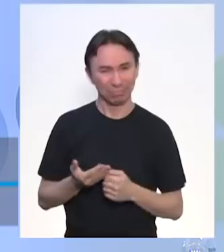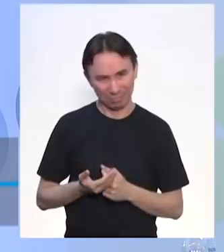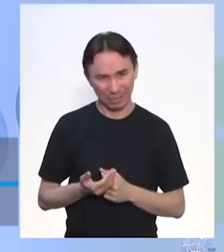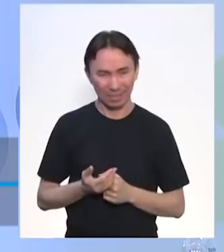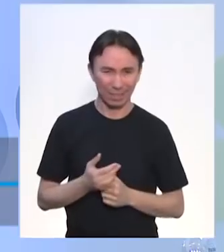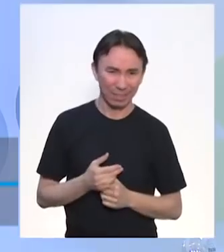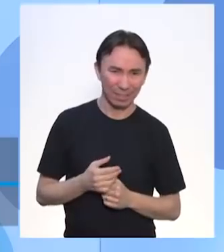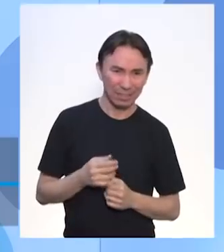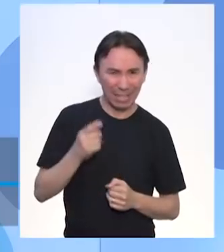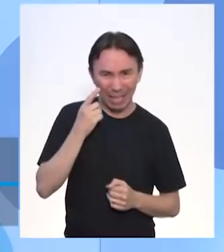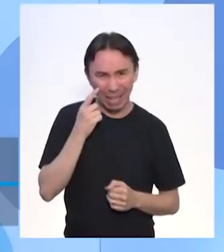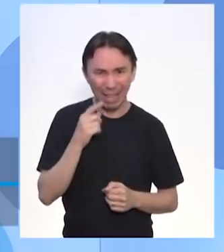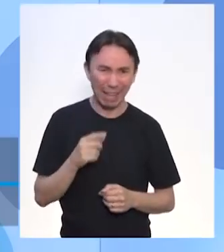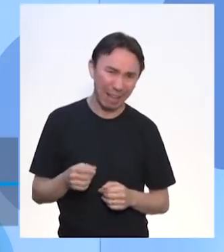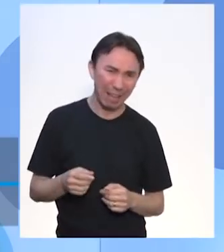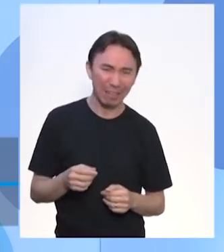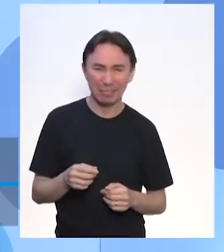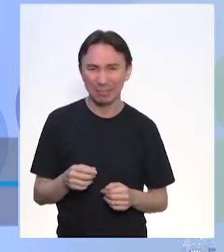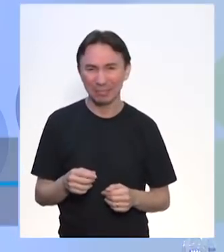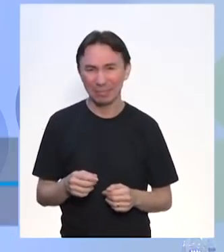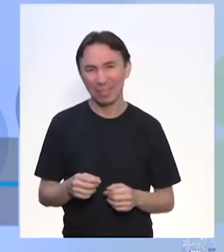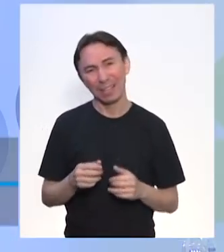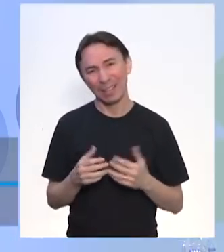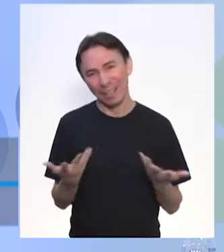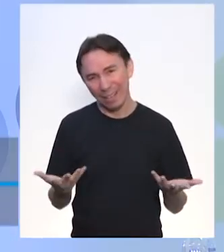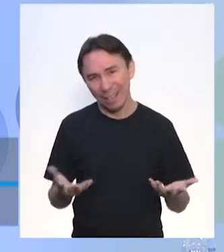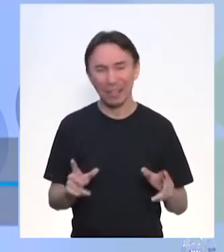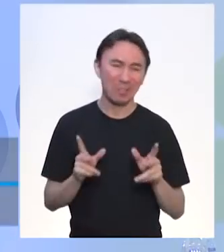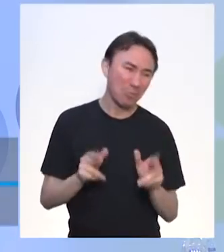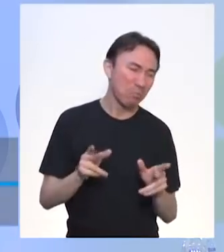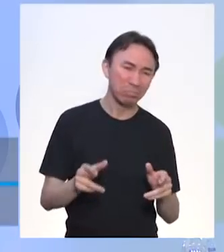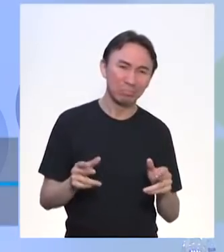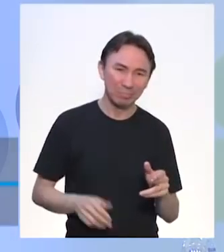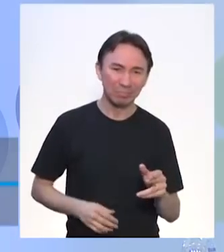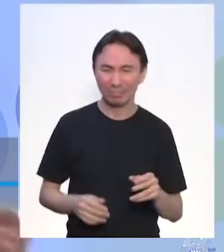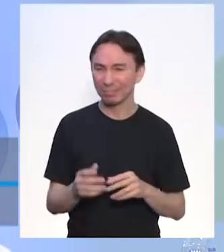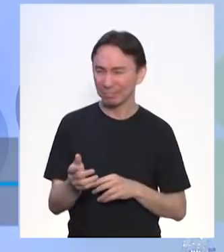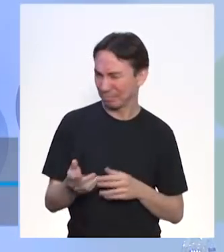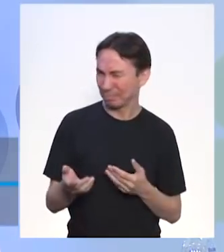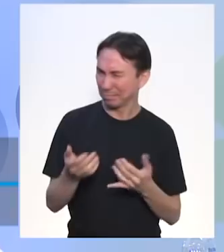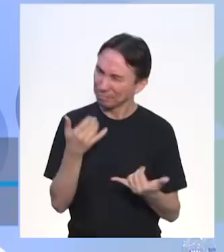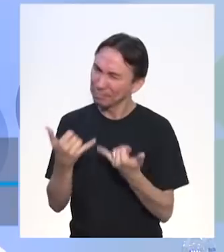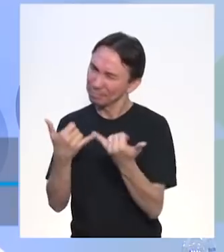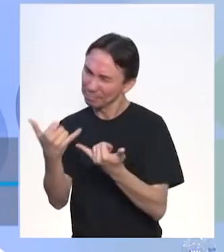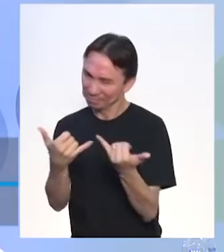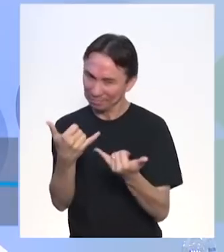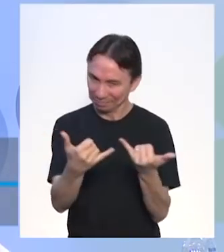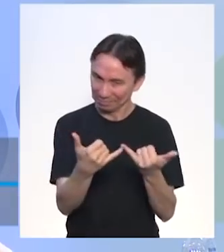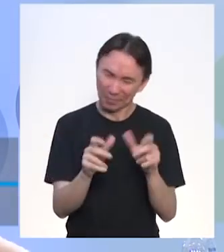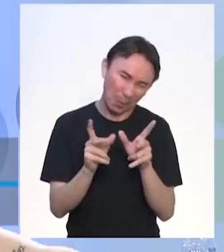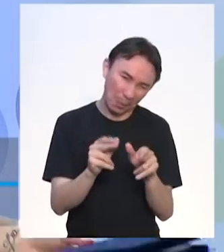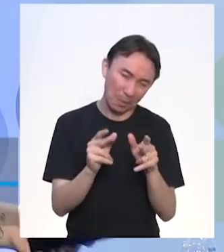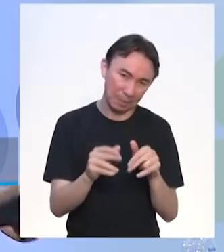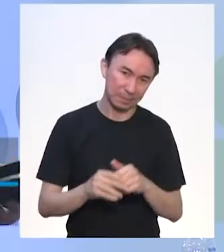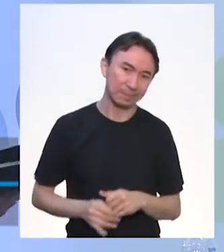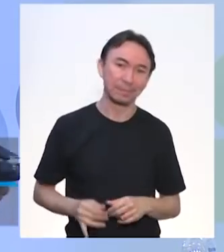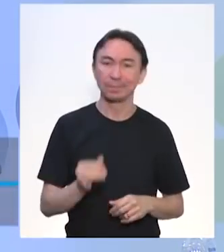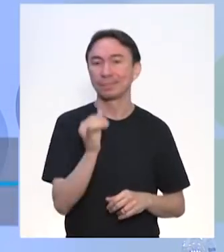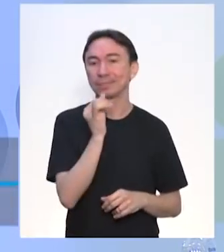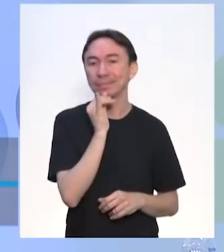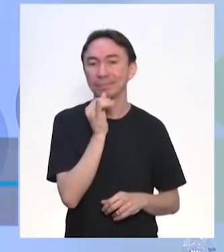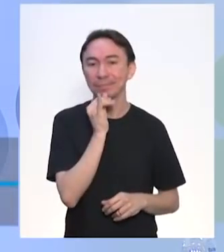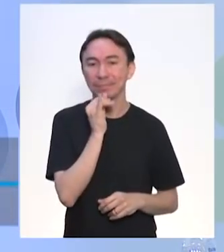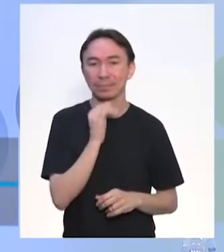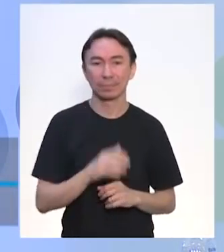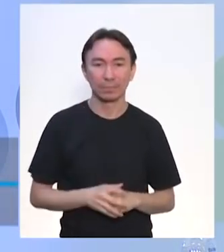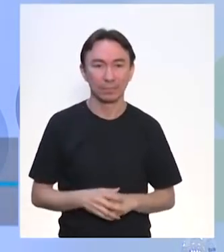dinâmica, não é, Duda? Acho que a gente pode chamar de, de dinâmica, que é o seguinte. Ó, Duda,